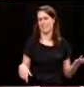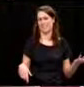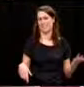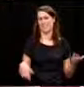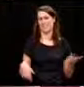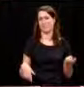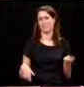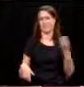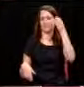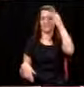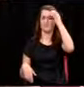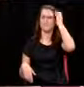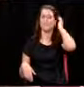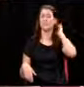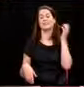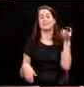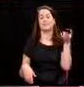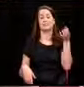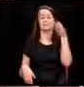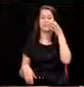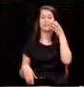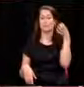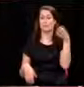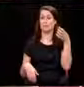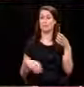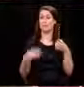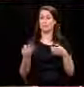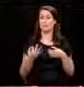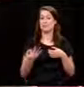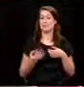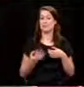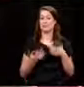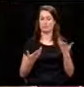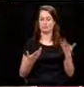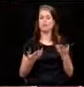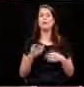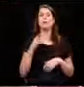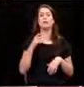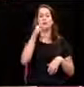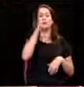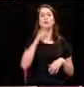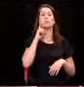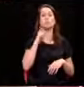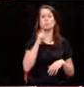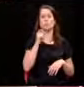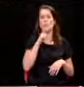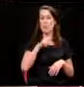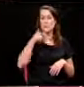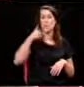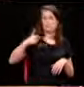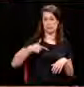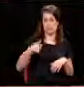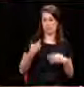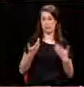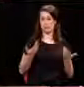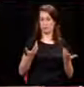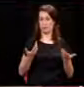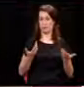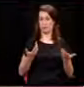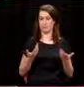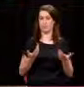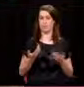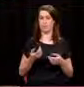telemóvel... Há aqui eu diria, nós temos duas formas do surdo de contactar-nos, até porque houve aquele grande